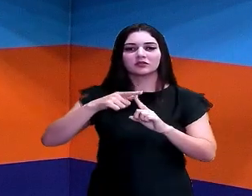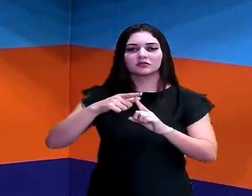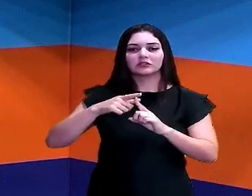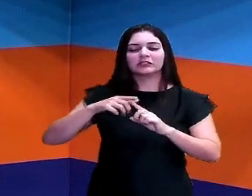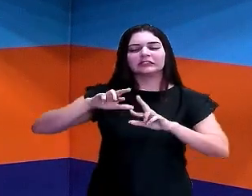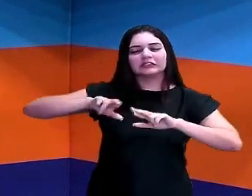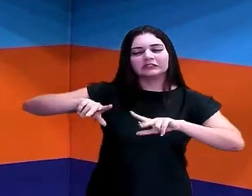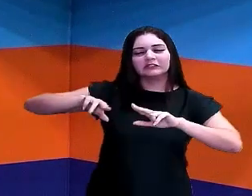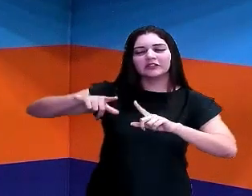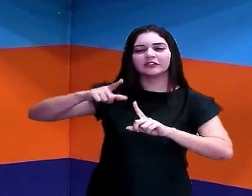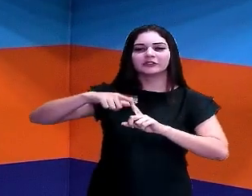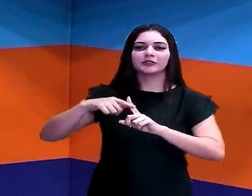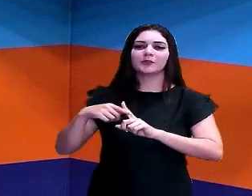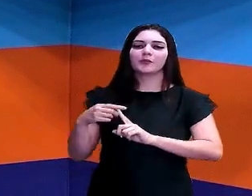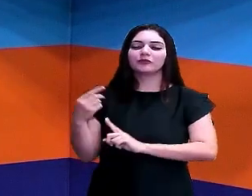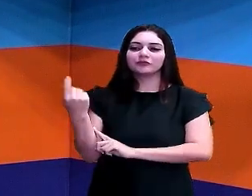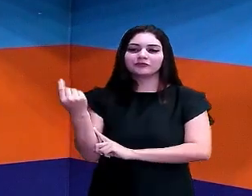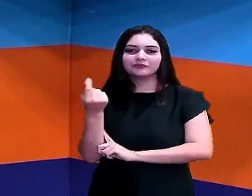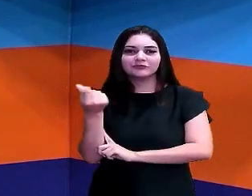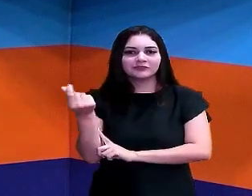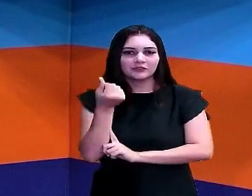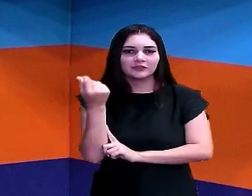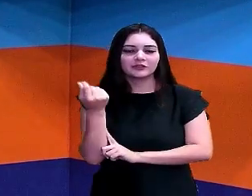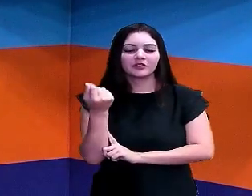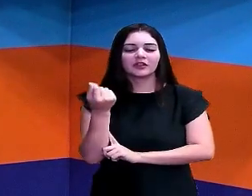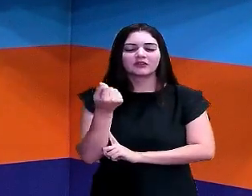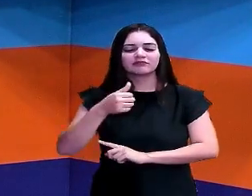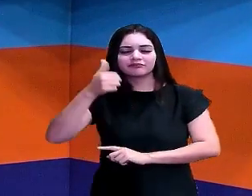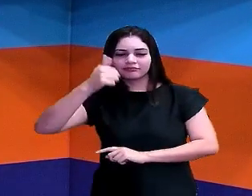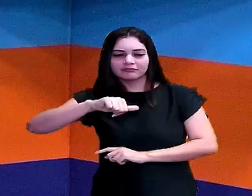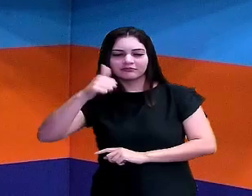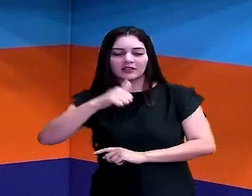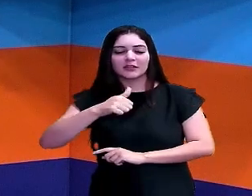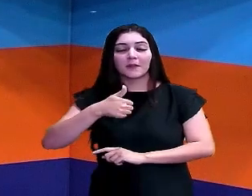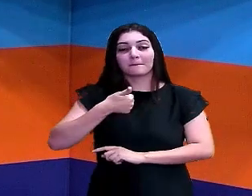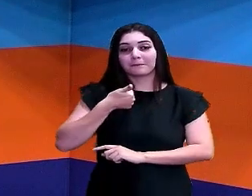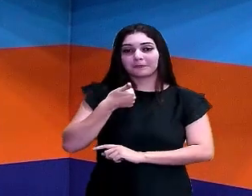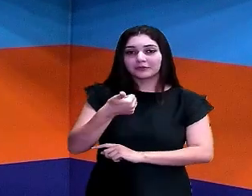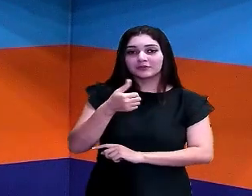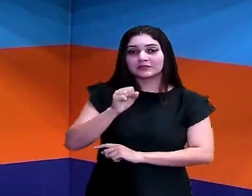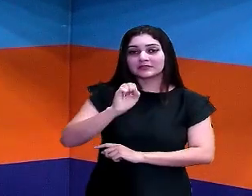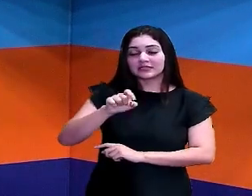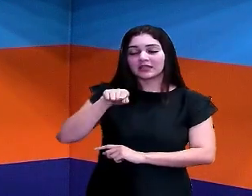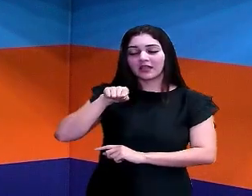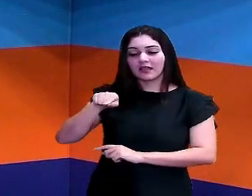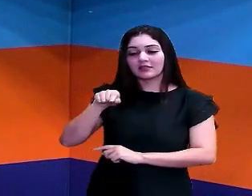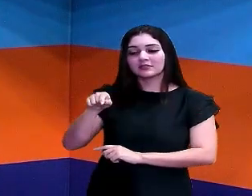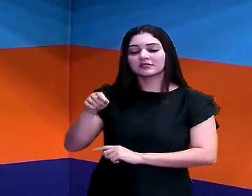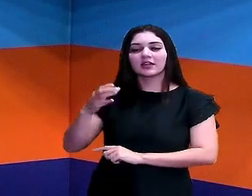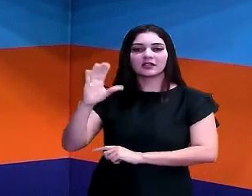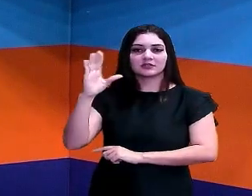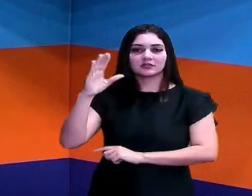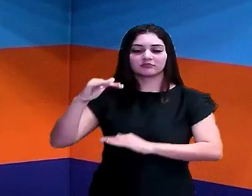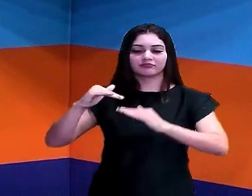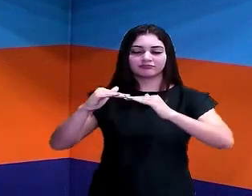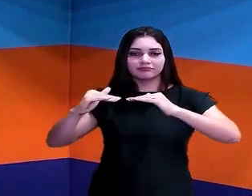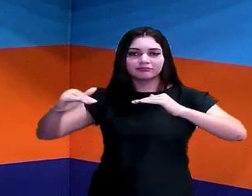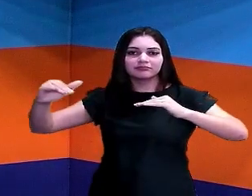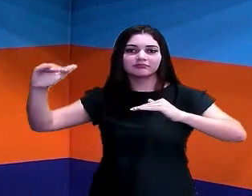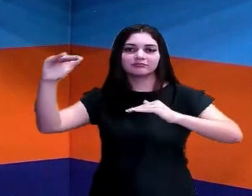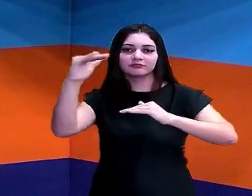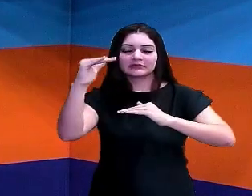de preço. A variação percentual será positiva se o preço da ação tiver aumentado